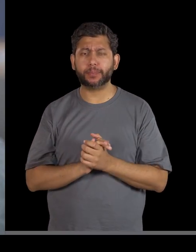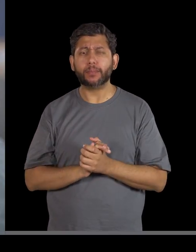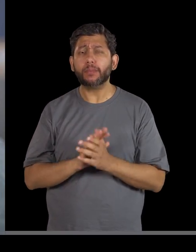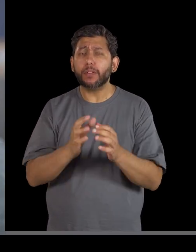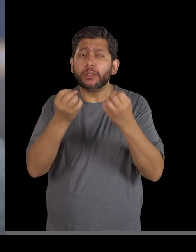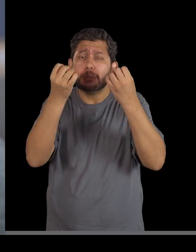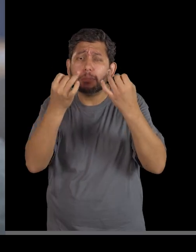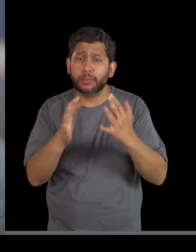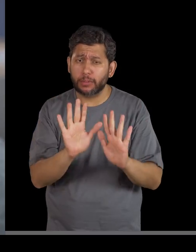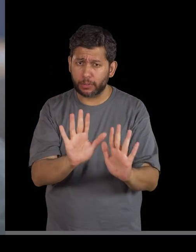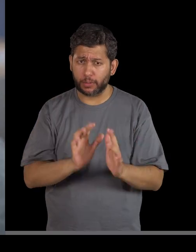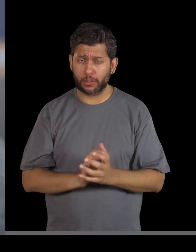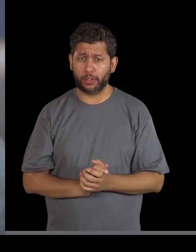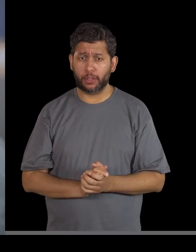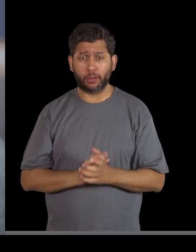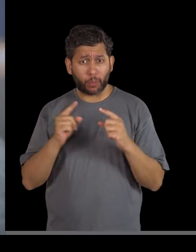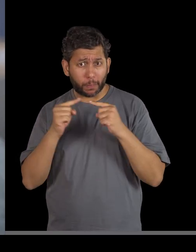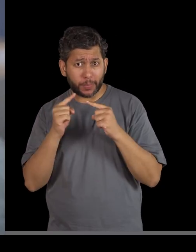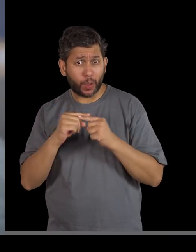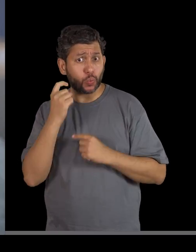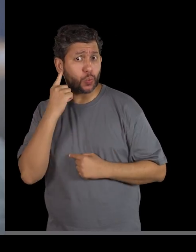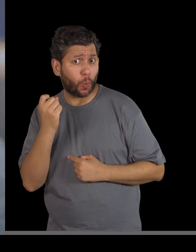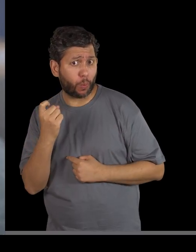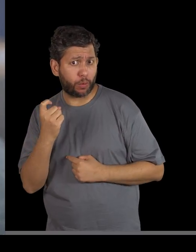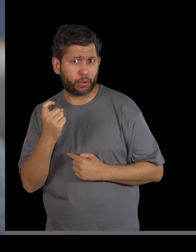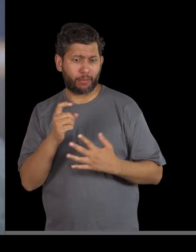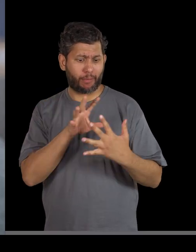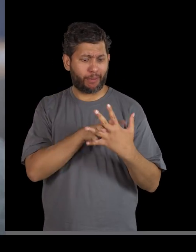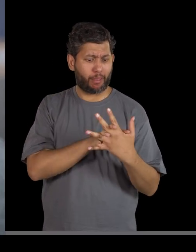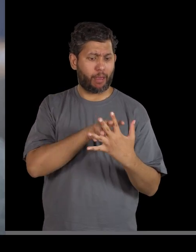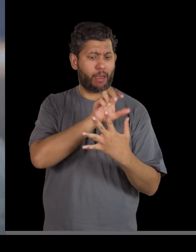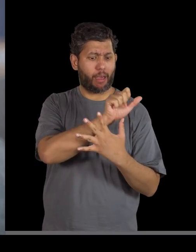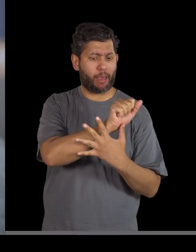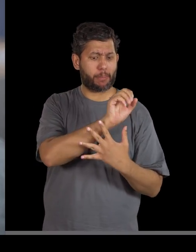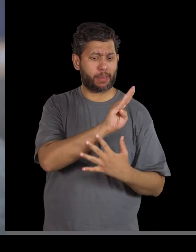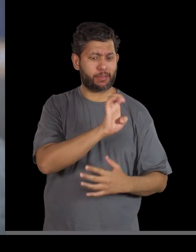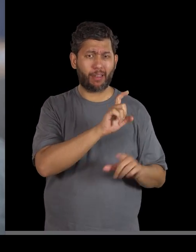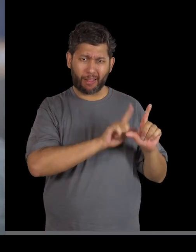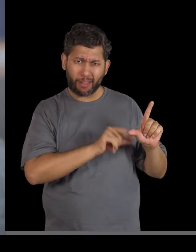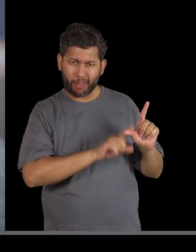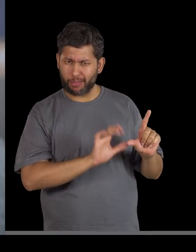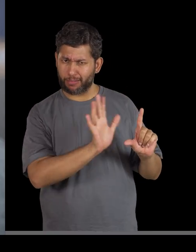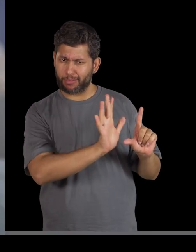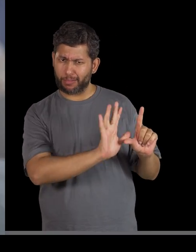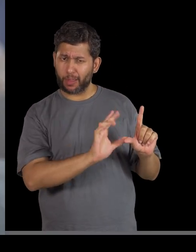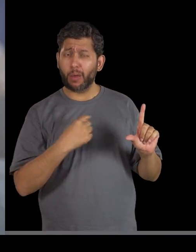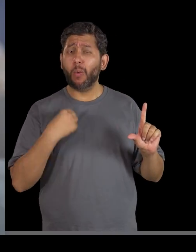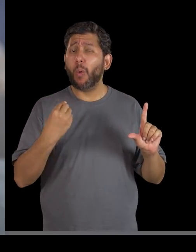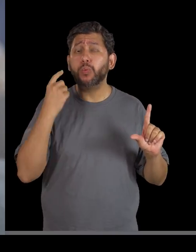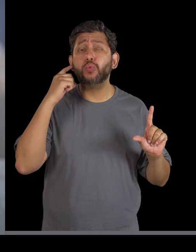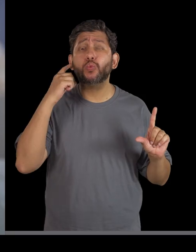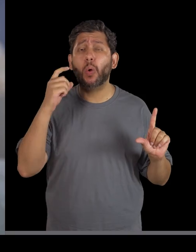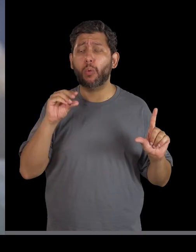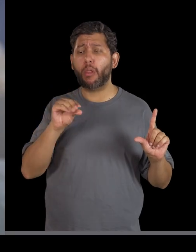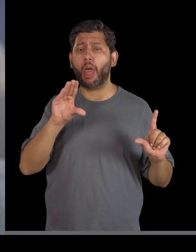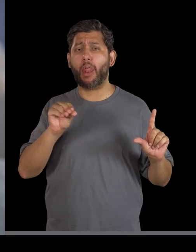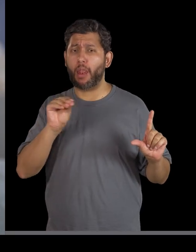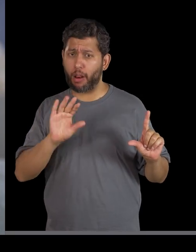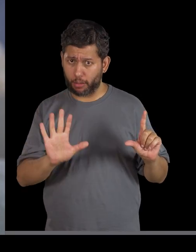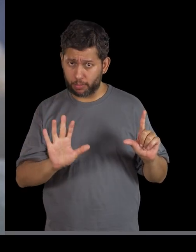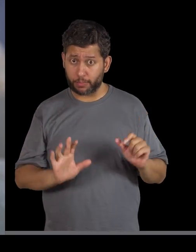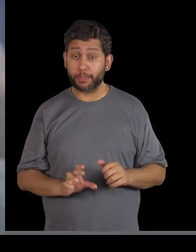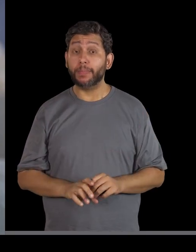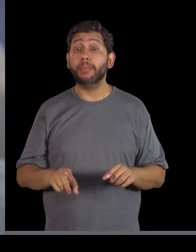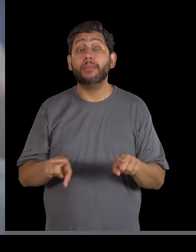aqui em primeiro lugar de som e não de letra, então esqueçam a letra agora e pensem em som. E em segundo lugar, a gente vai estar